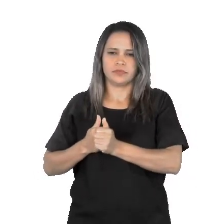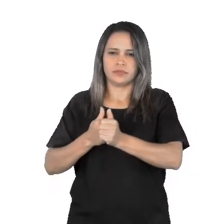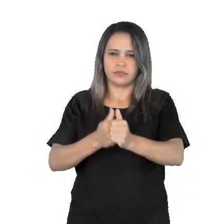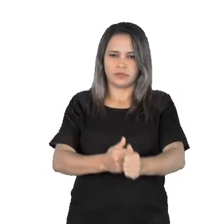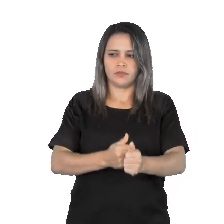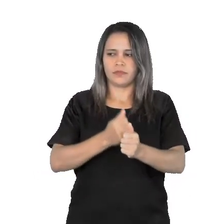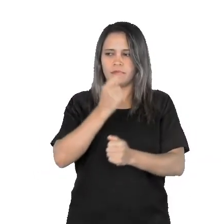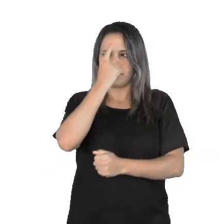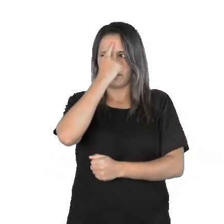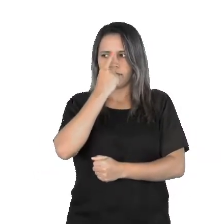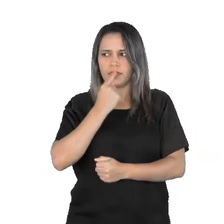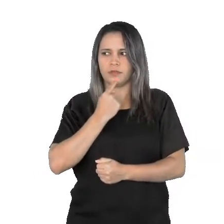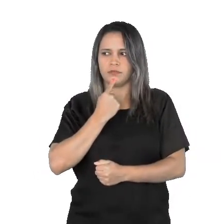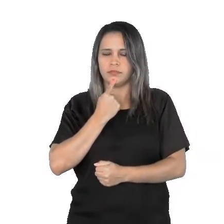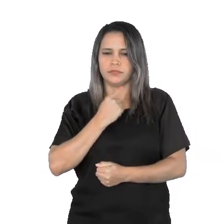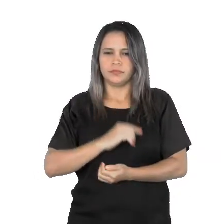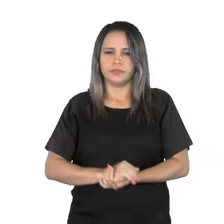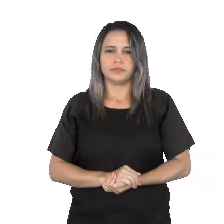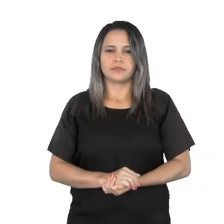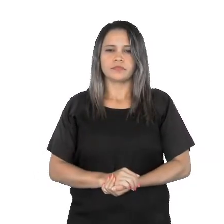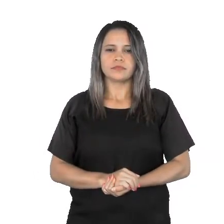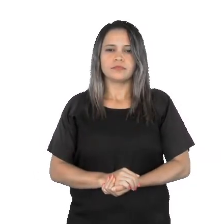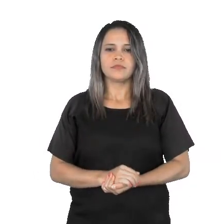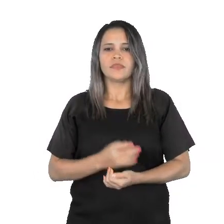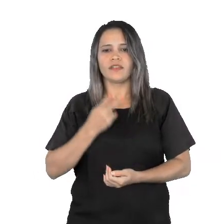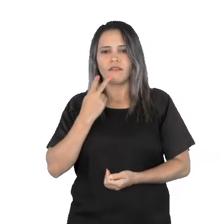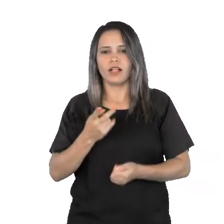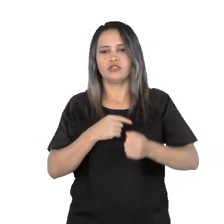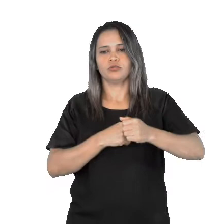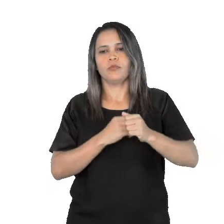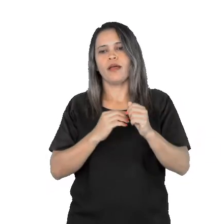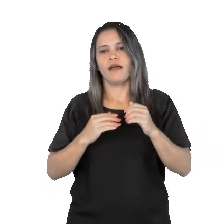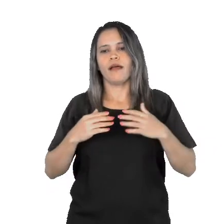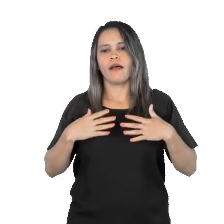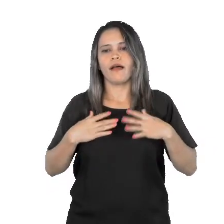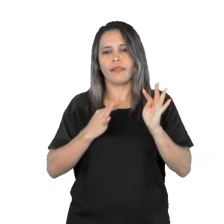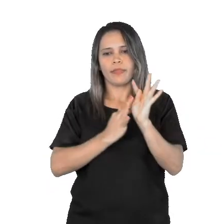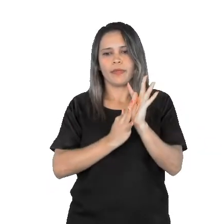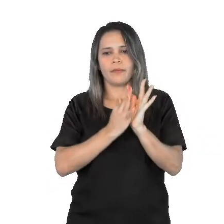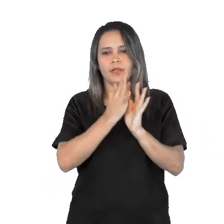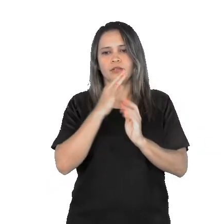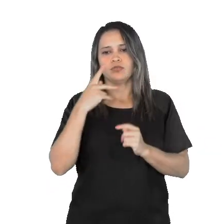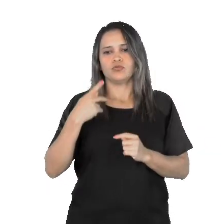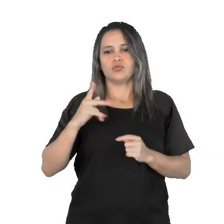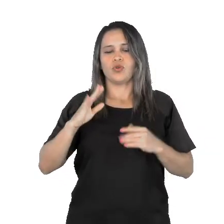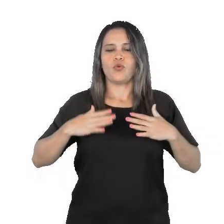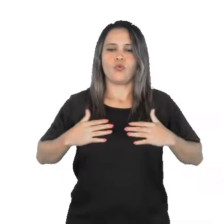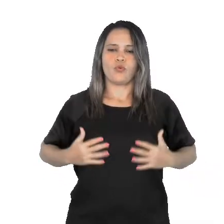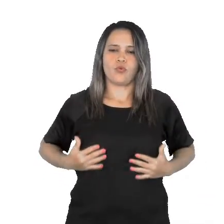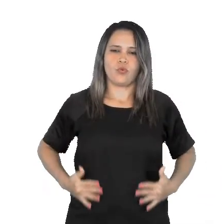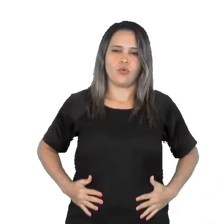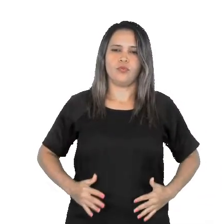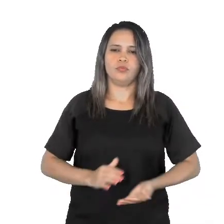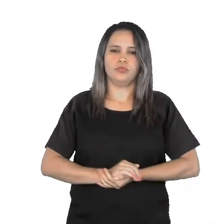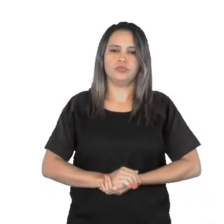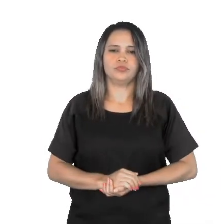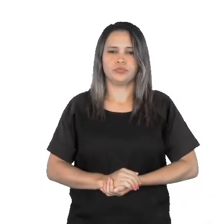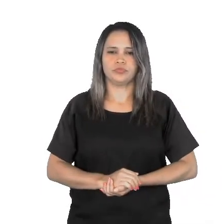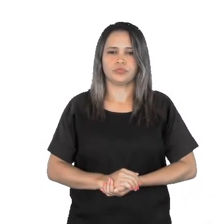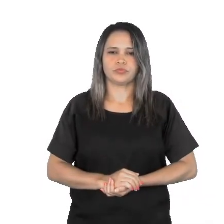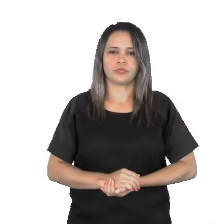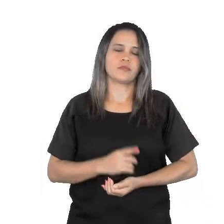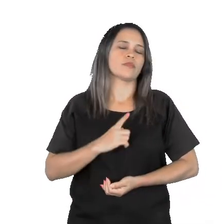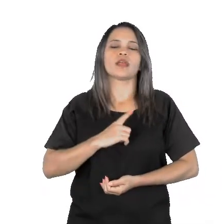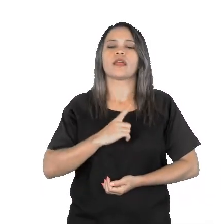imagem aí na telinha falando sobre a temperatura do seu corpo. Olha aí, ó, temperatura corporal. Nós temos